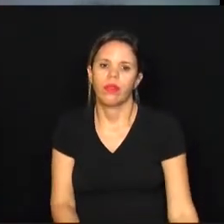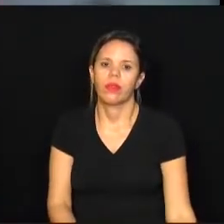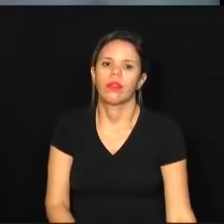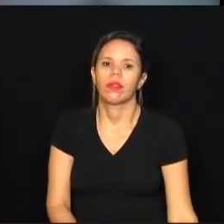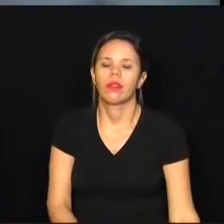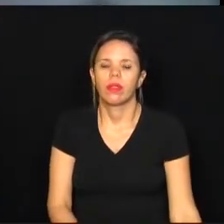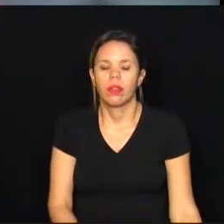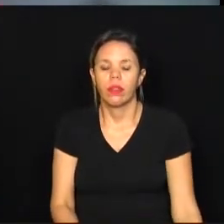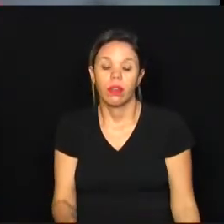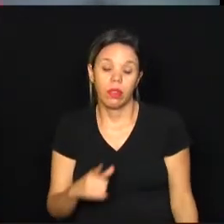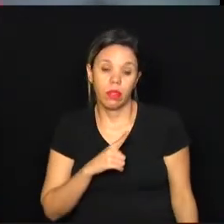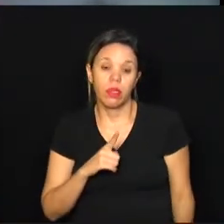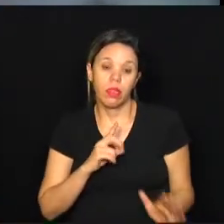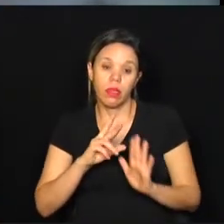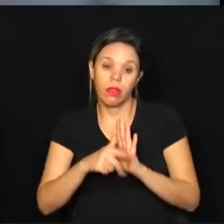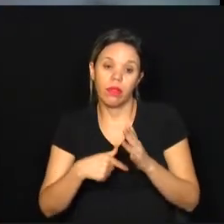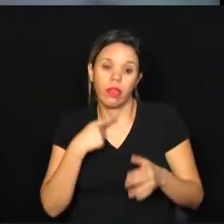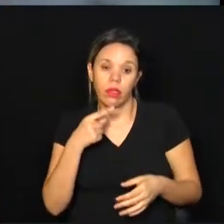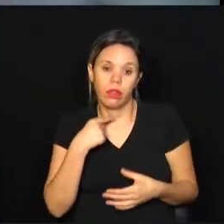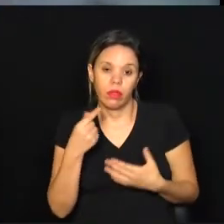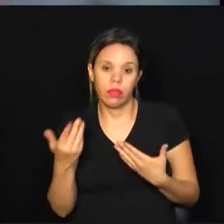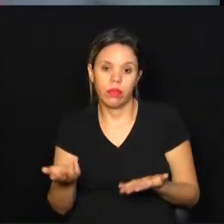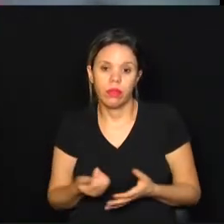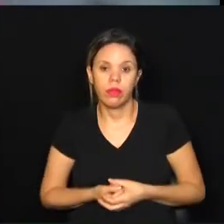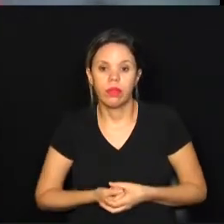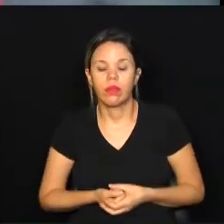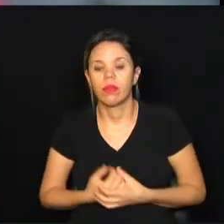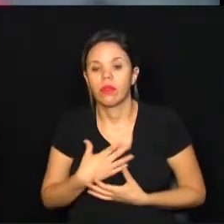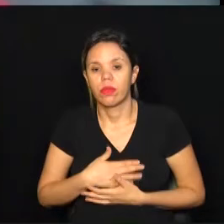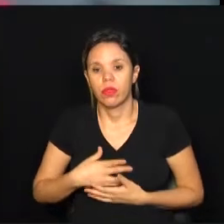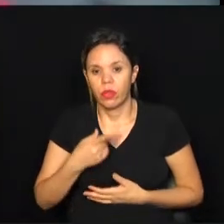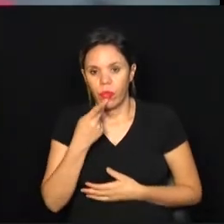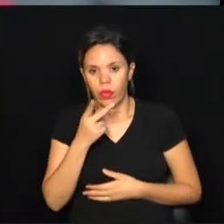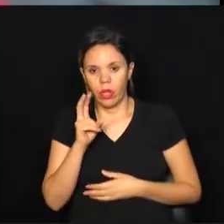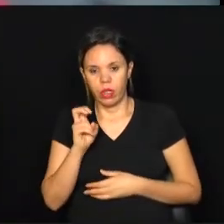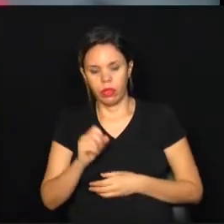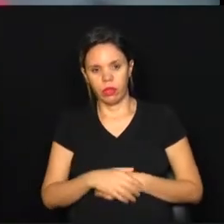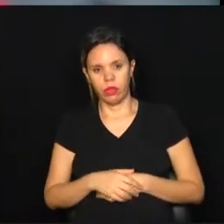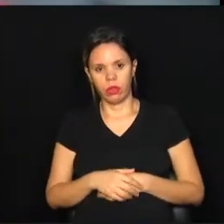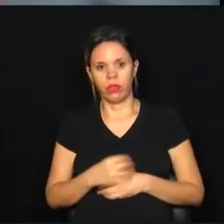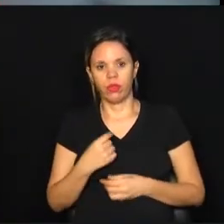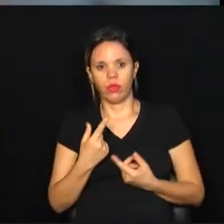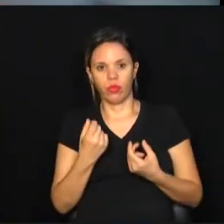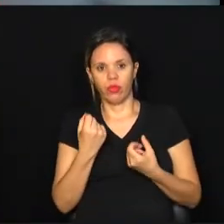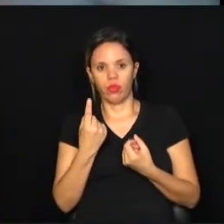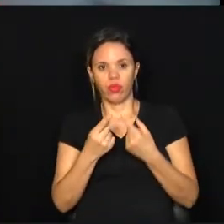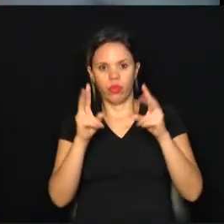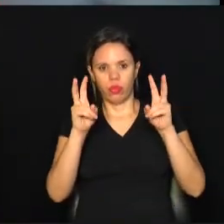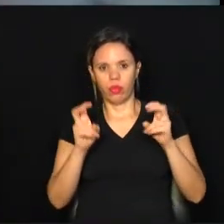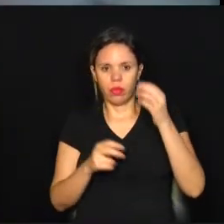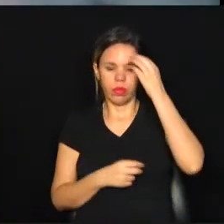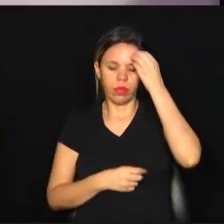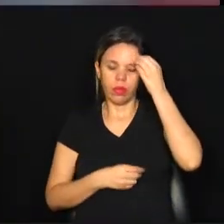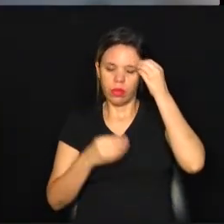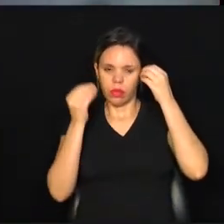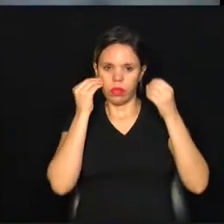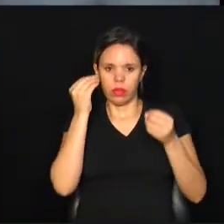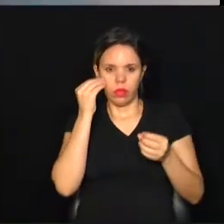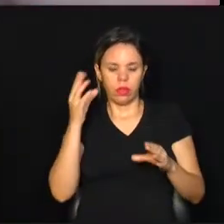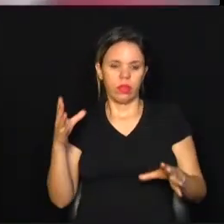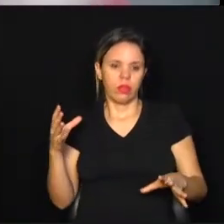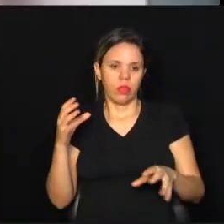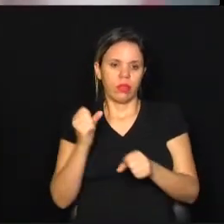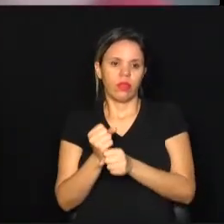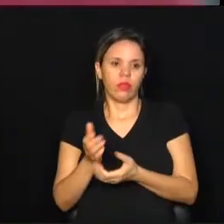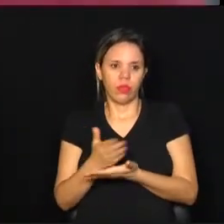então, tem várias questões aí. Eu gostaria só de pontuar algumas delas, né? Eu vou tentar fazer um apanhado